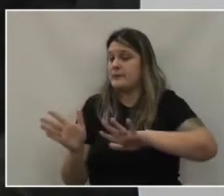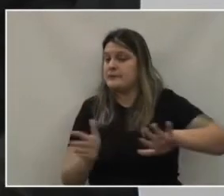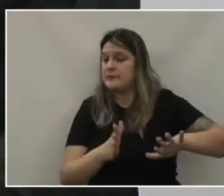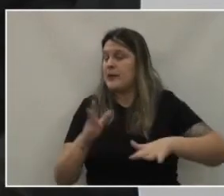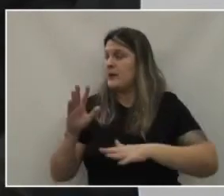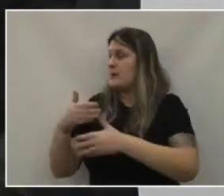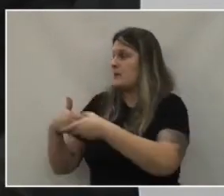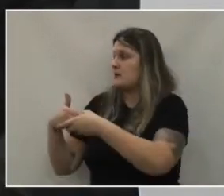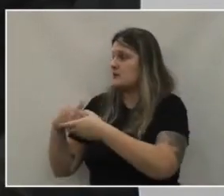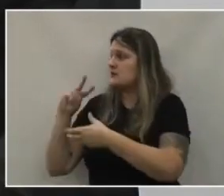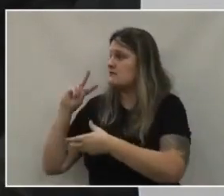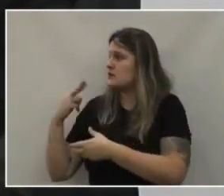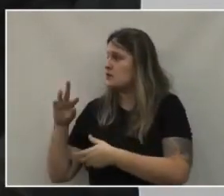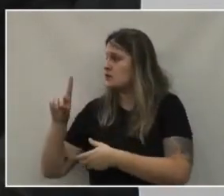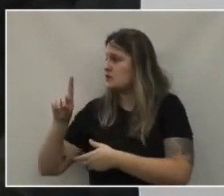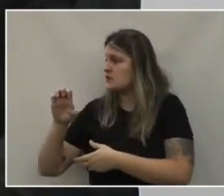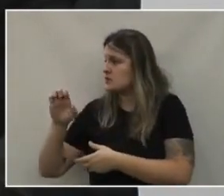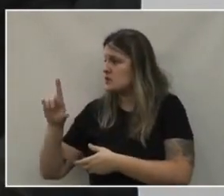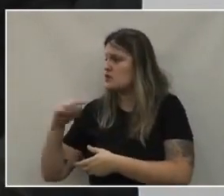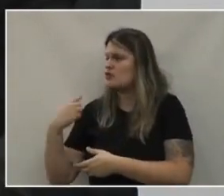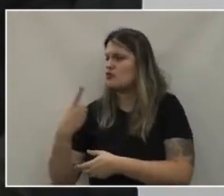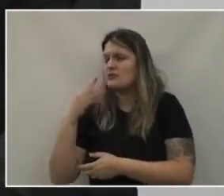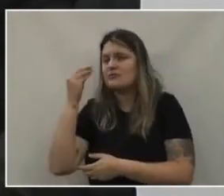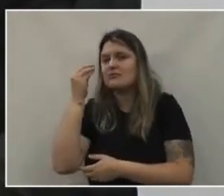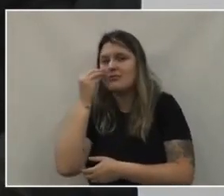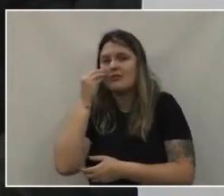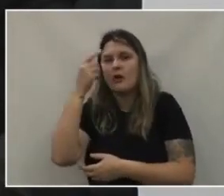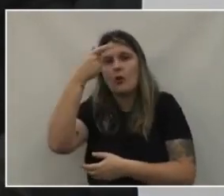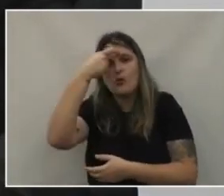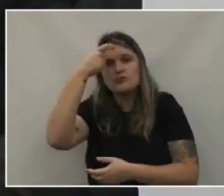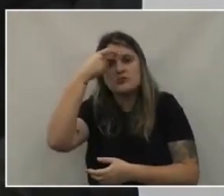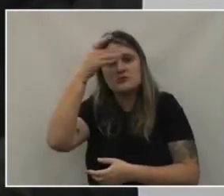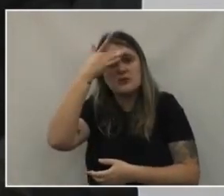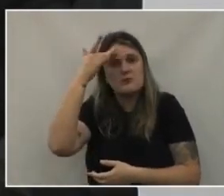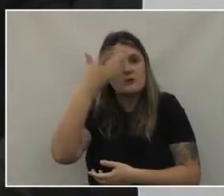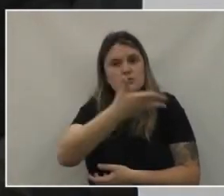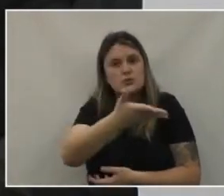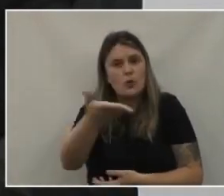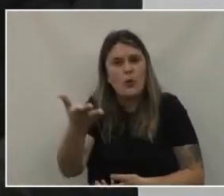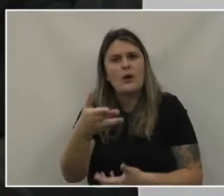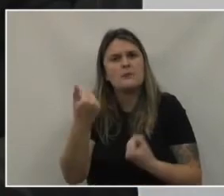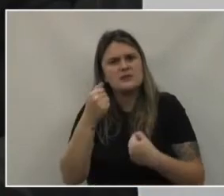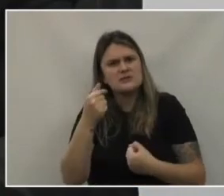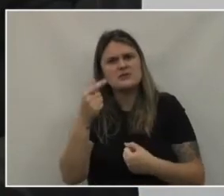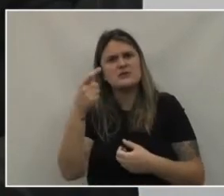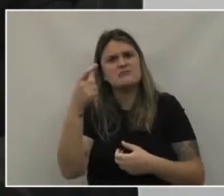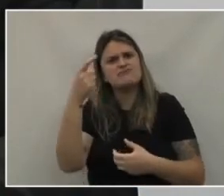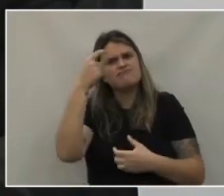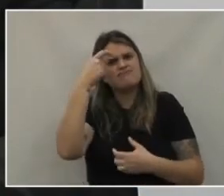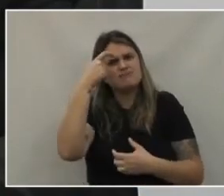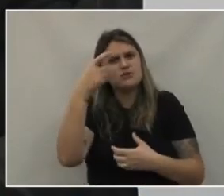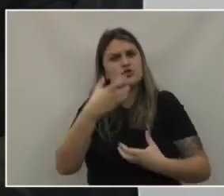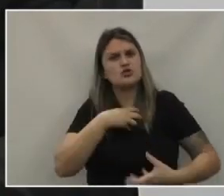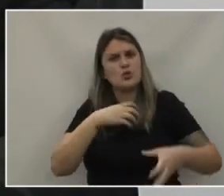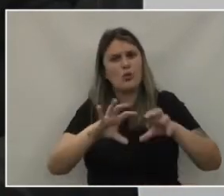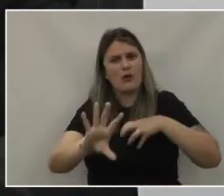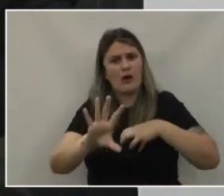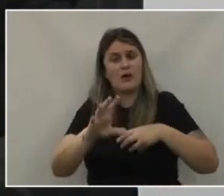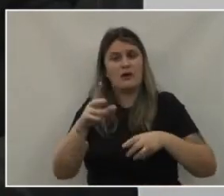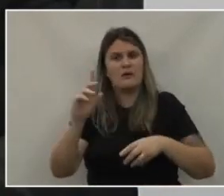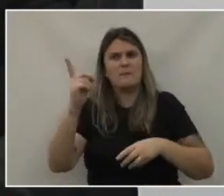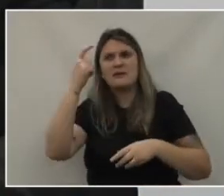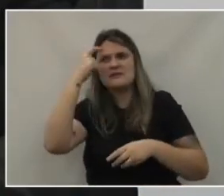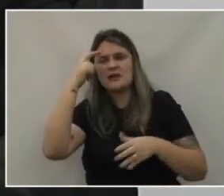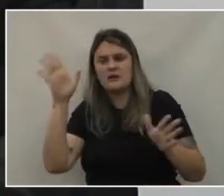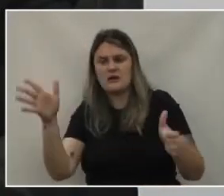lei e vamos tentar conscientizar as pessoas, né, que tem também um pouco de sensibilidade também, não só com os autistas, também